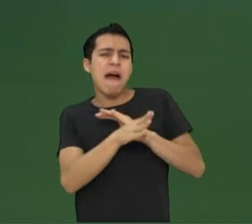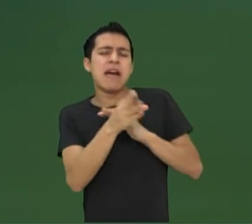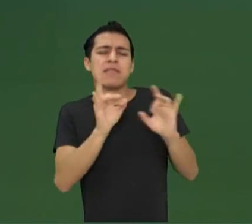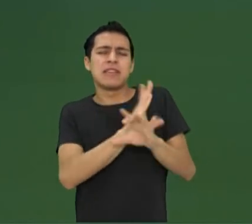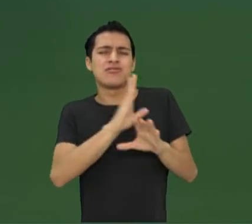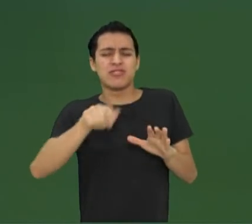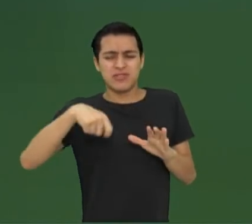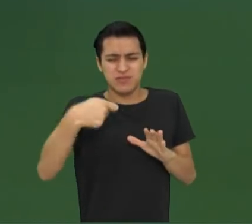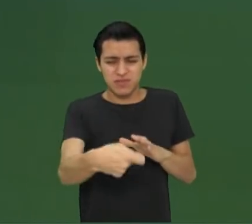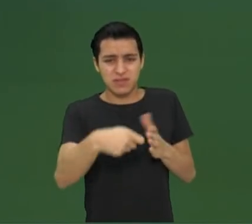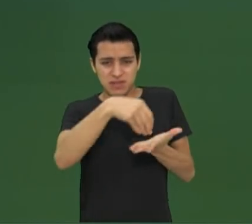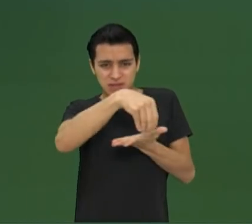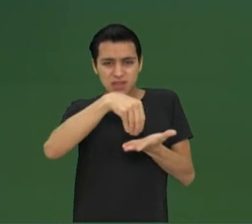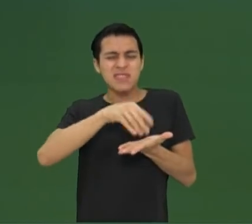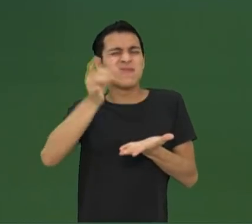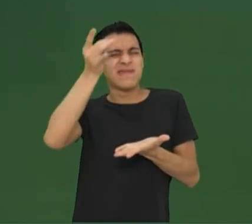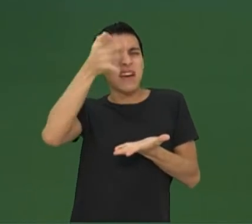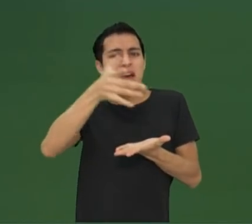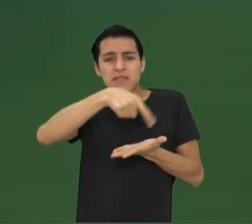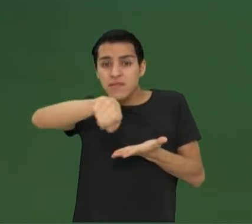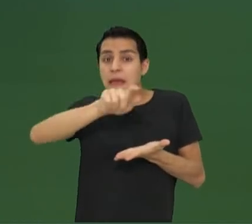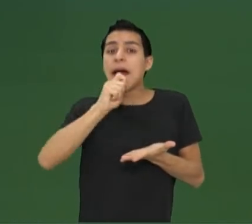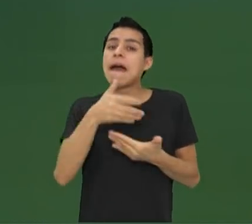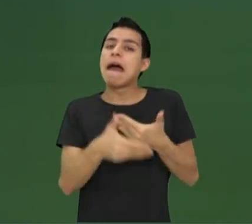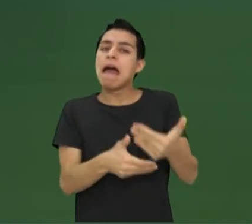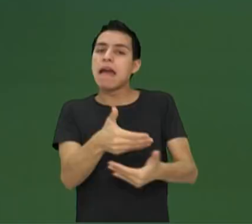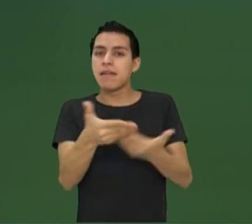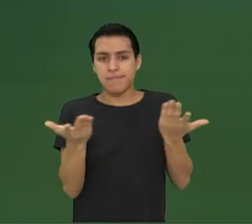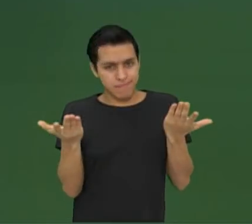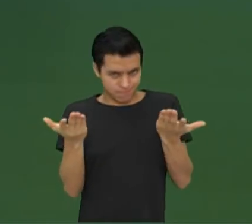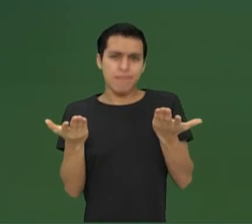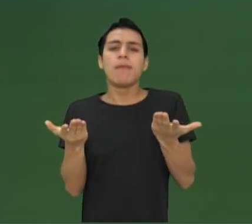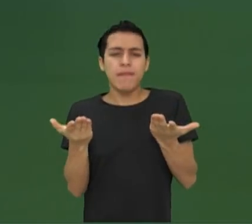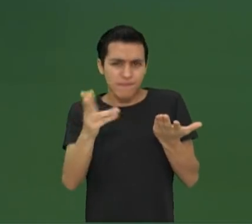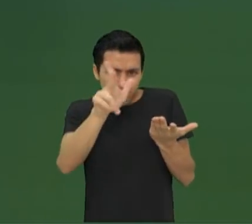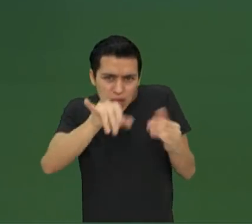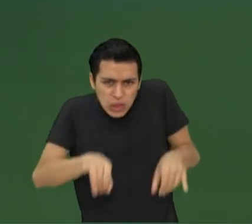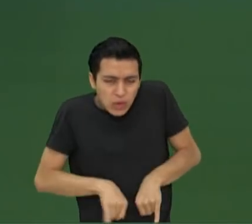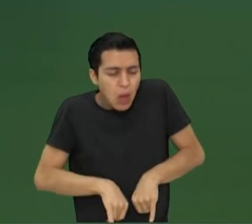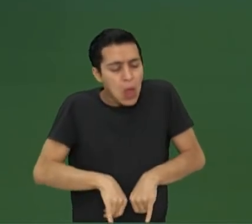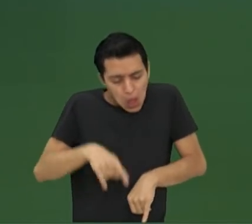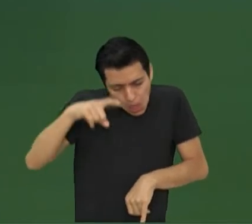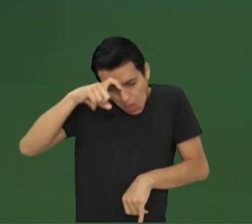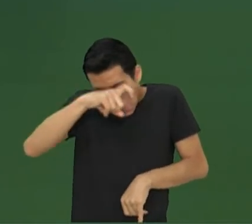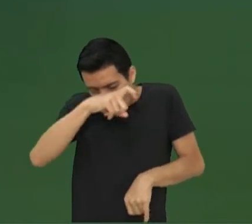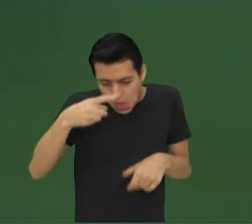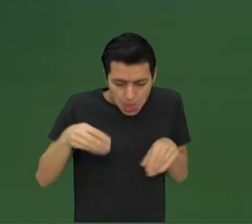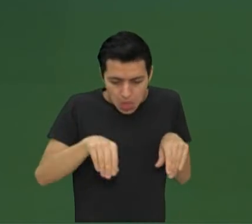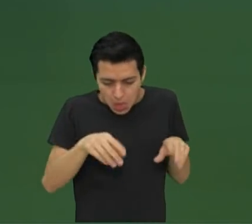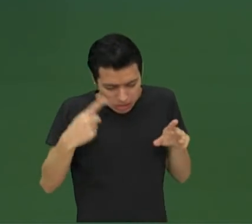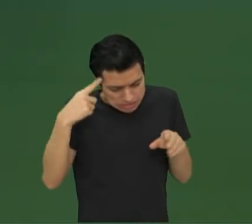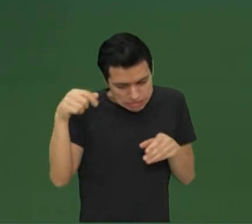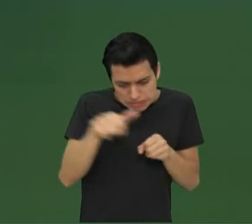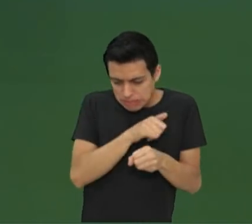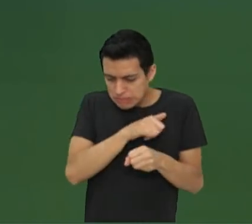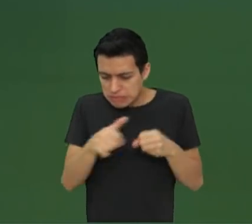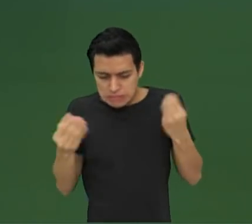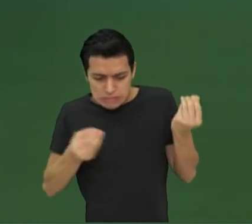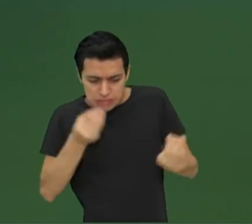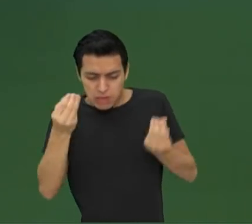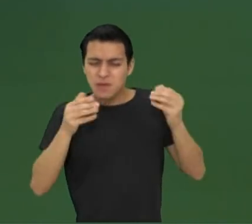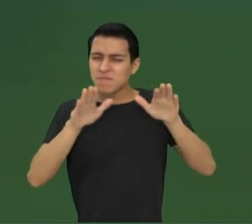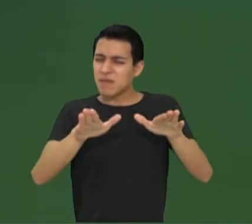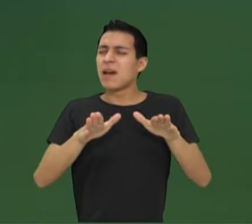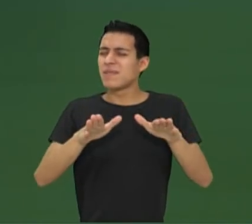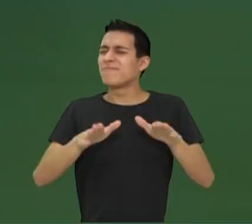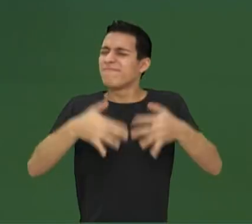maior no xadrez, vai ficar mais fácil, mas para quem ainda está iniciando, vai sofrer um pouquinho aí, vai se bater um pouquinho para fazer essas 3 jogadas. Mas